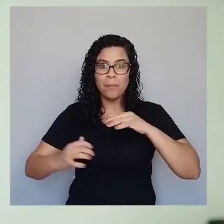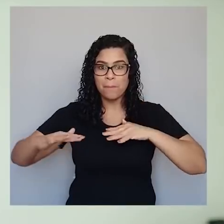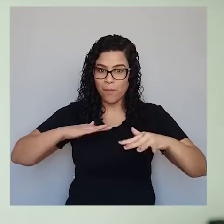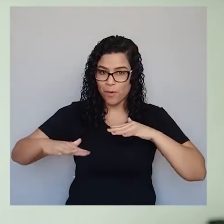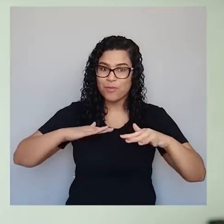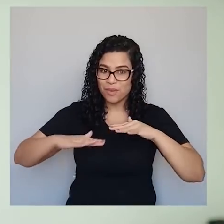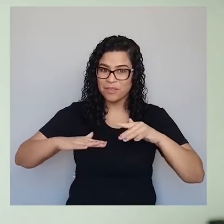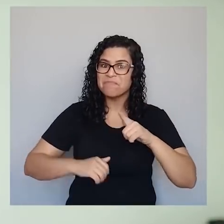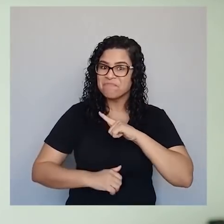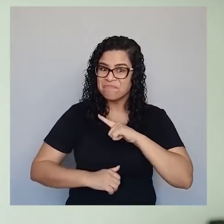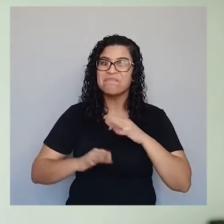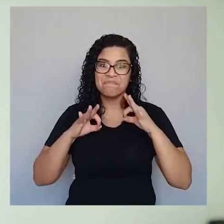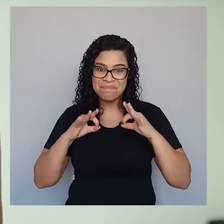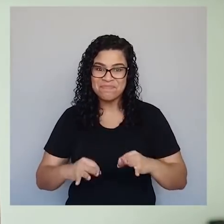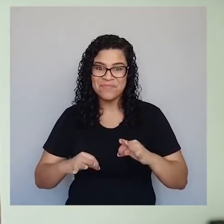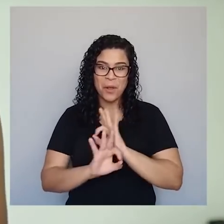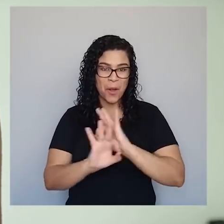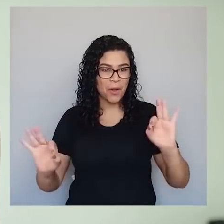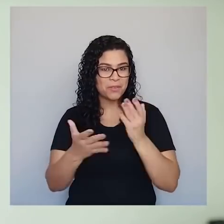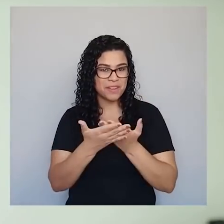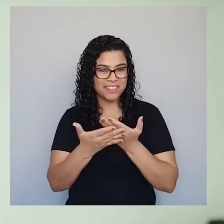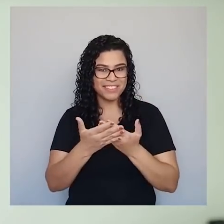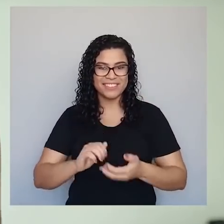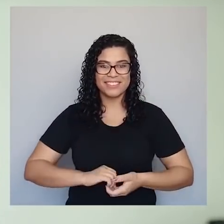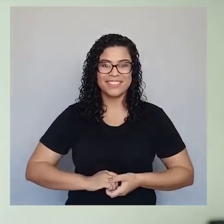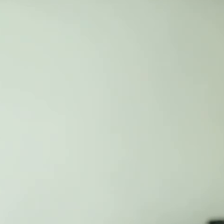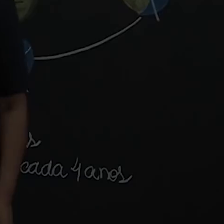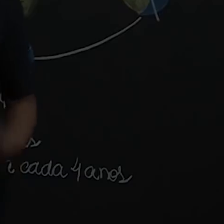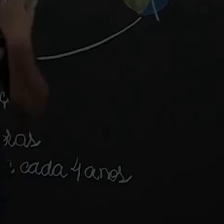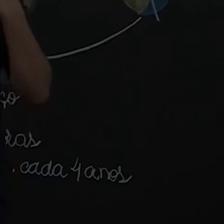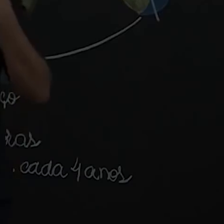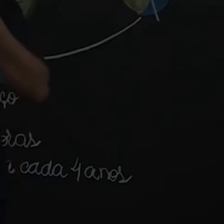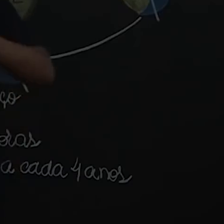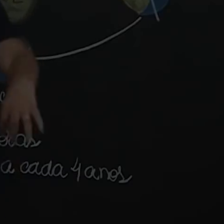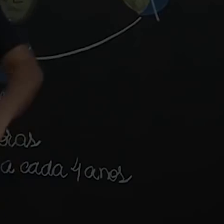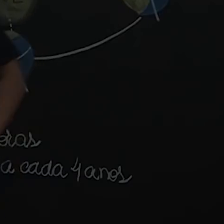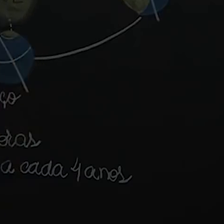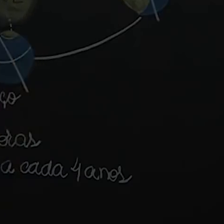os seus movimentos. Preparados? Ótima aula!